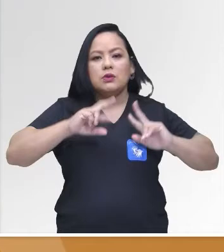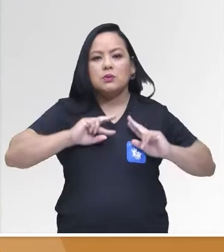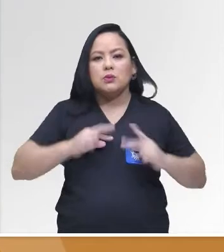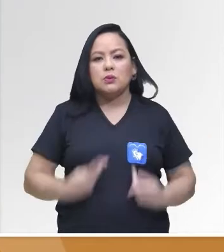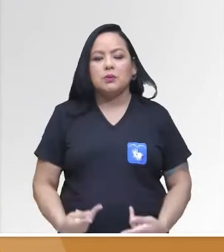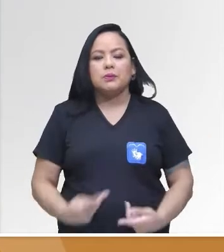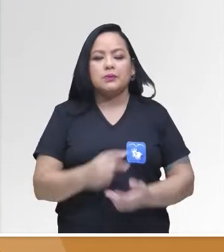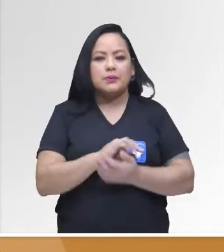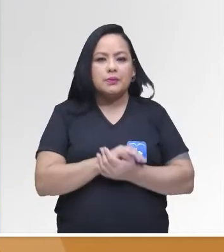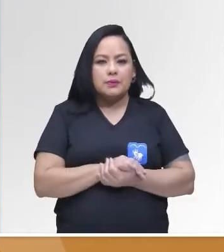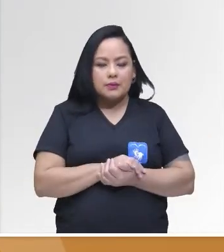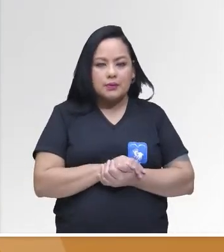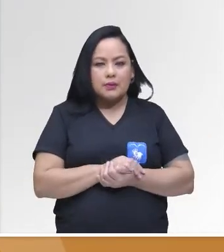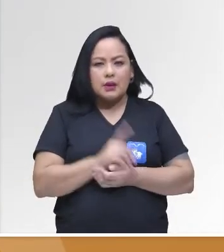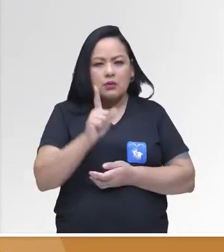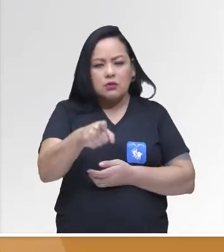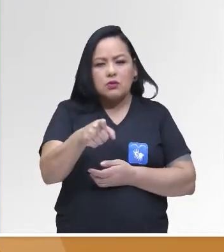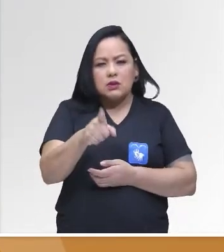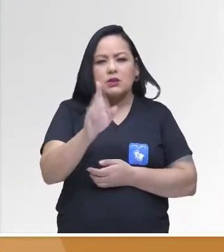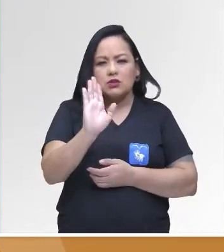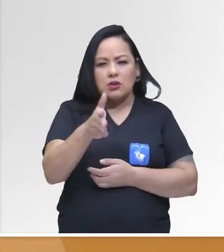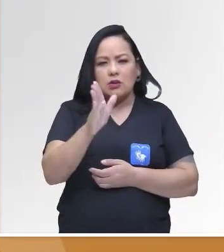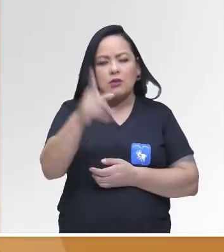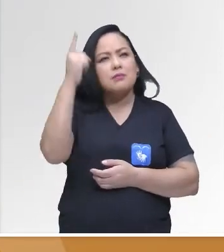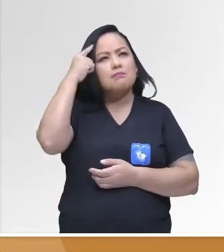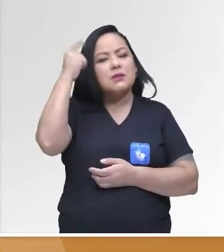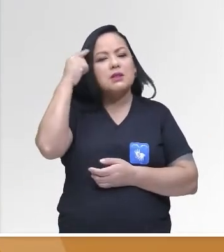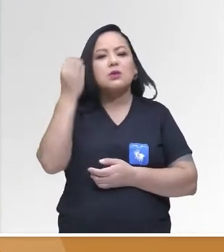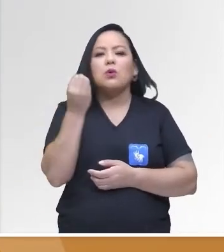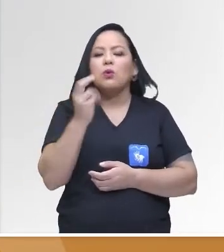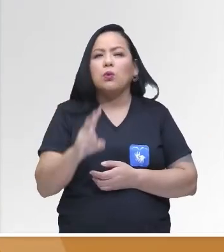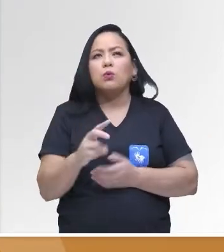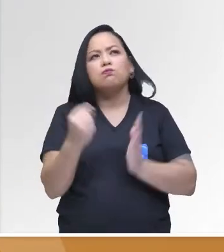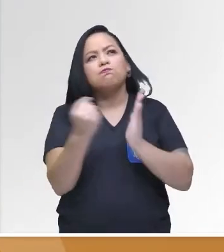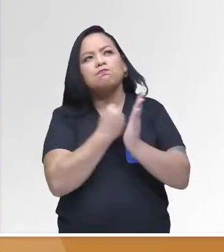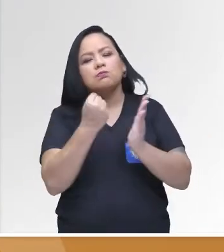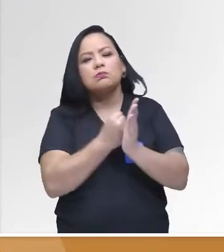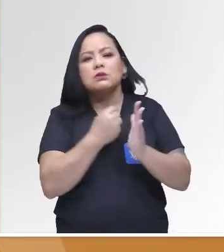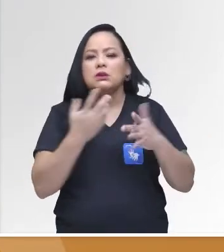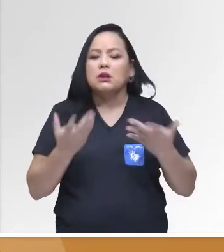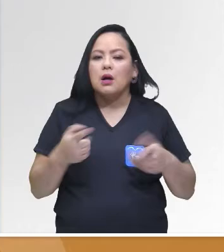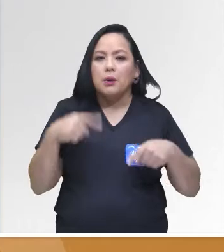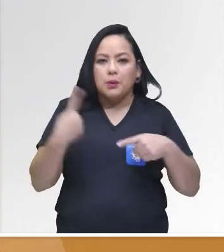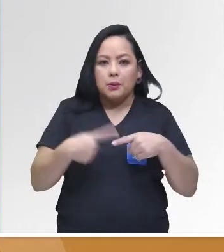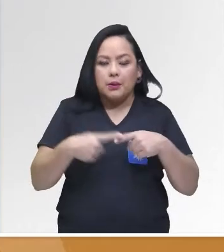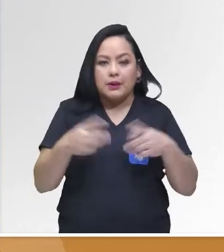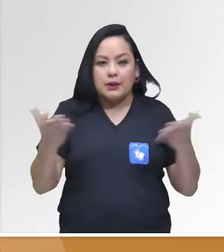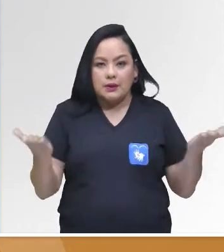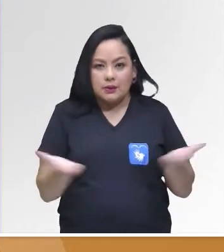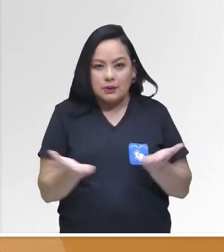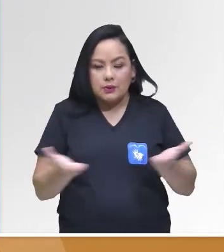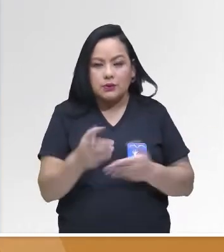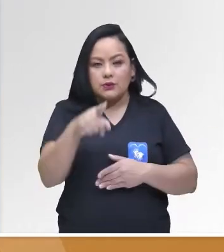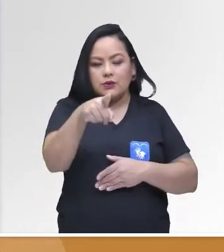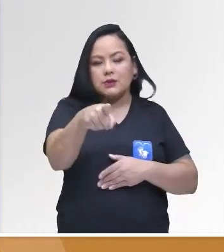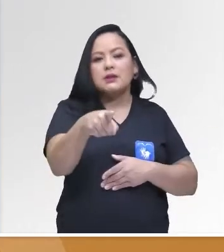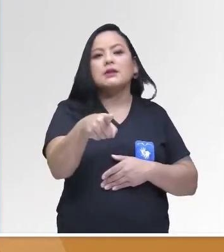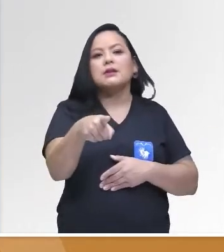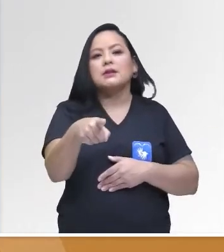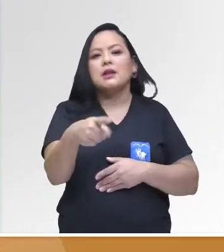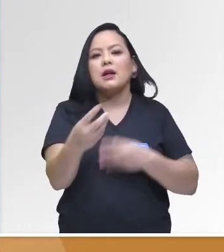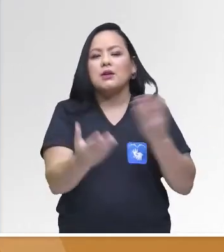humano. Vocês já pararam para pensar ou já se perguntaram por que hoje você,